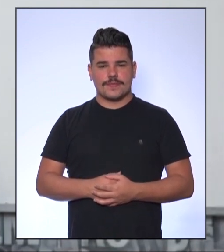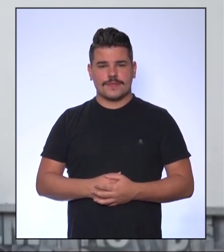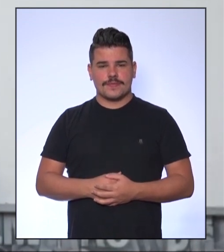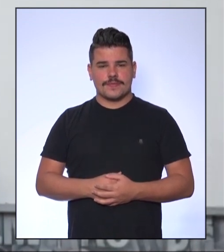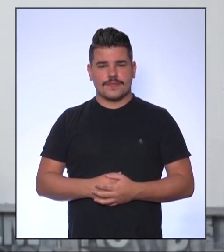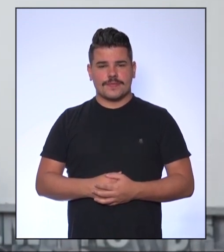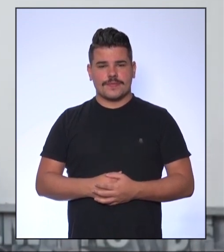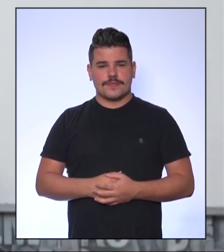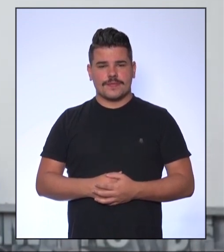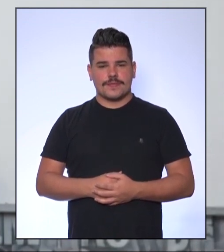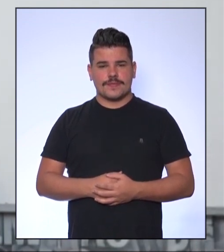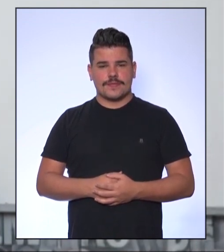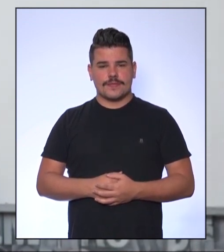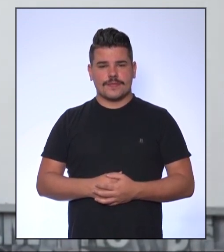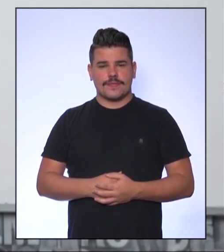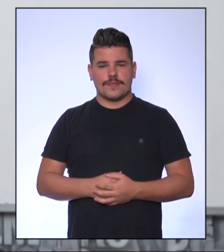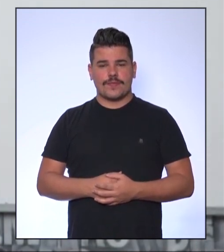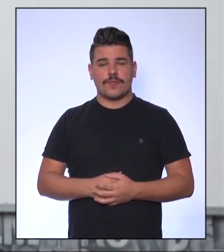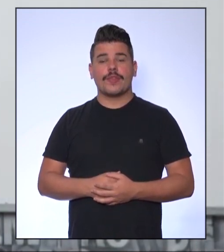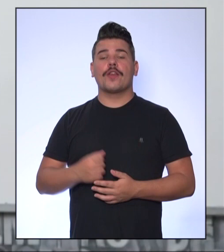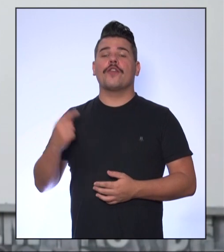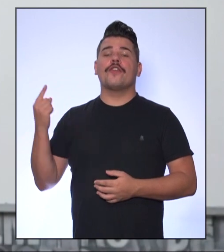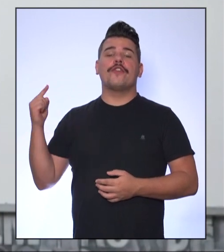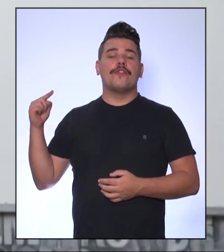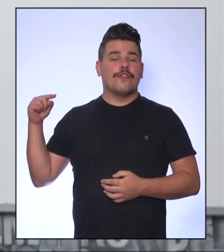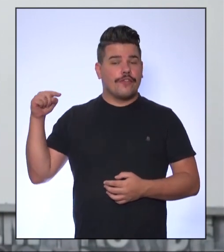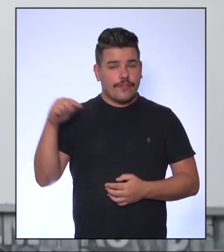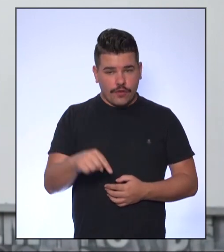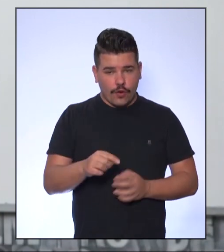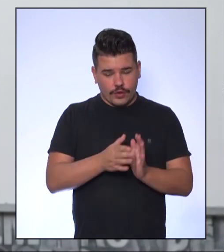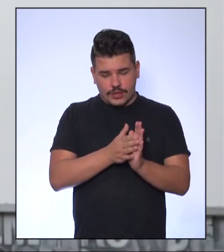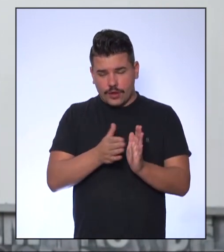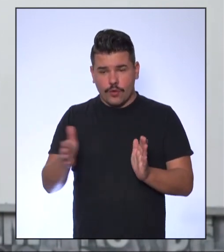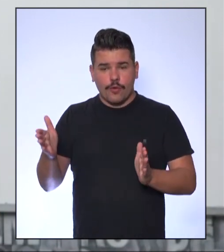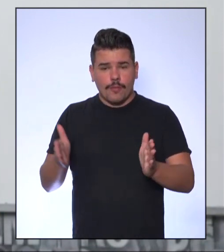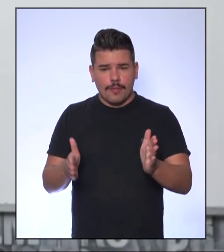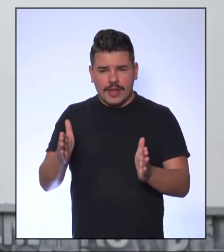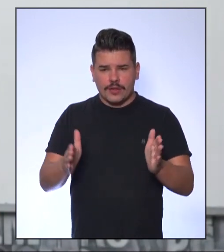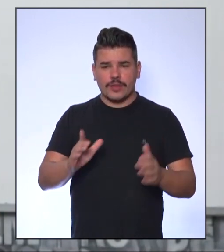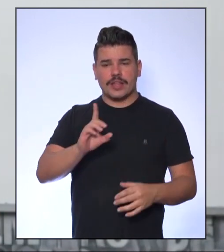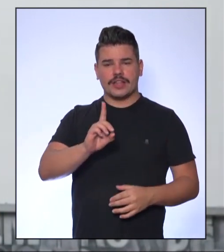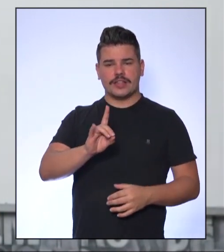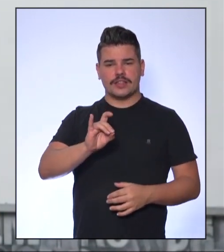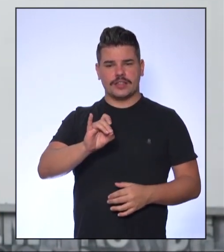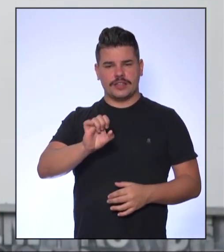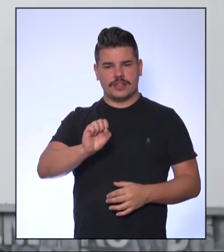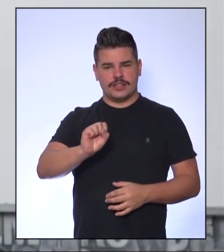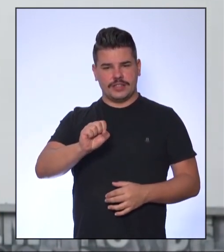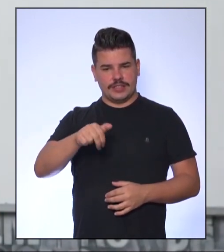Se eu tenho o retorno das dinastias, isso significa que